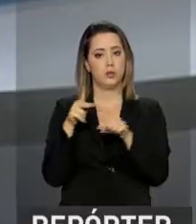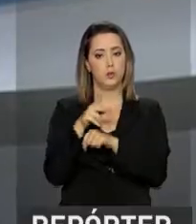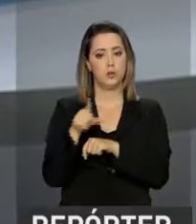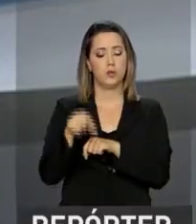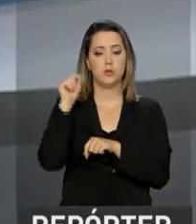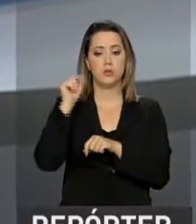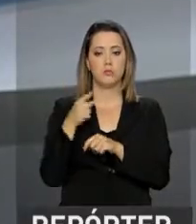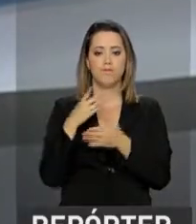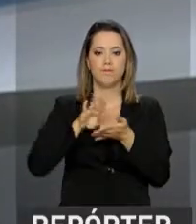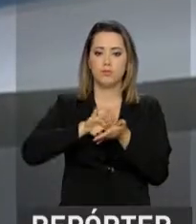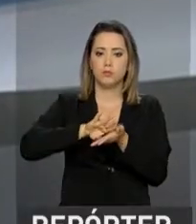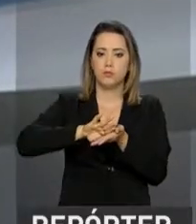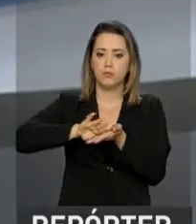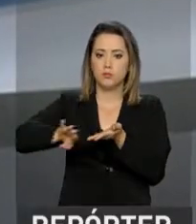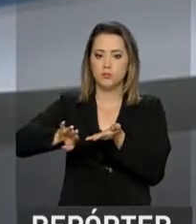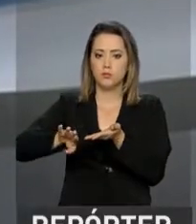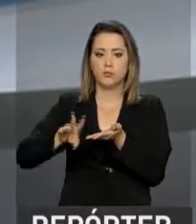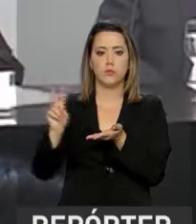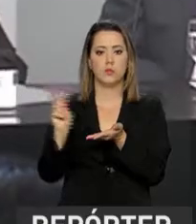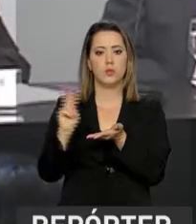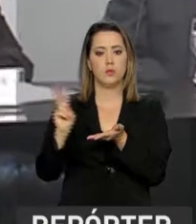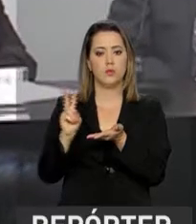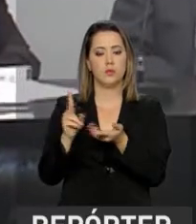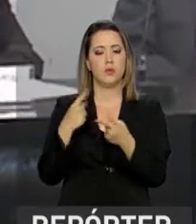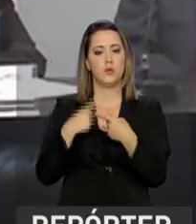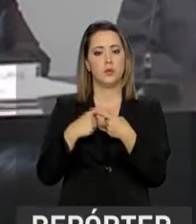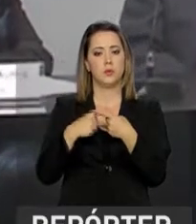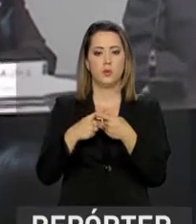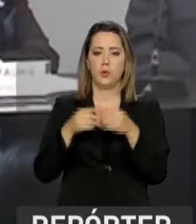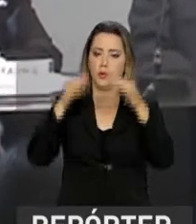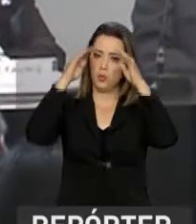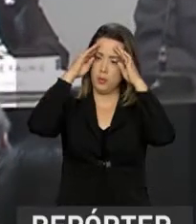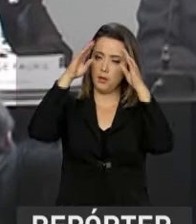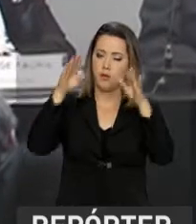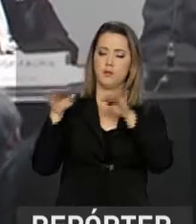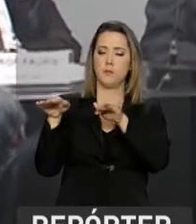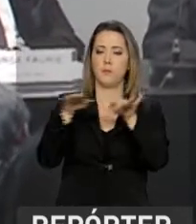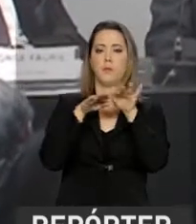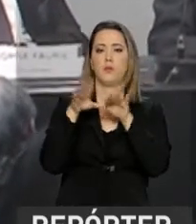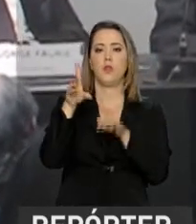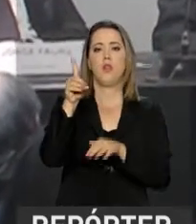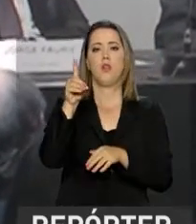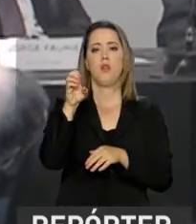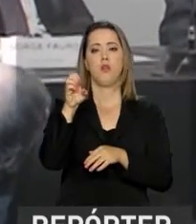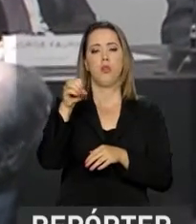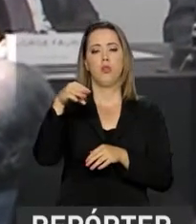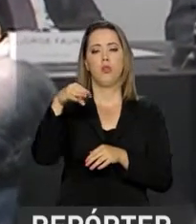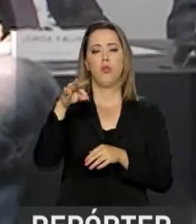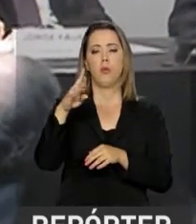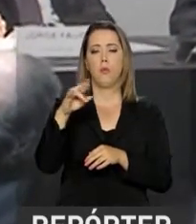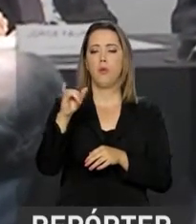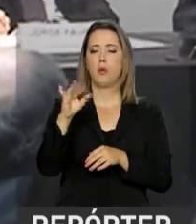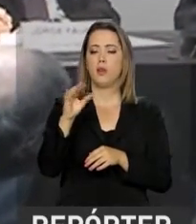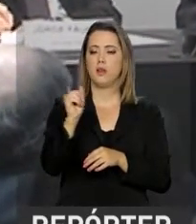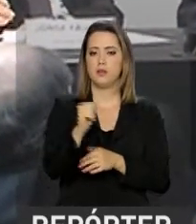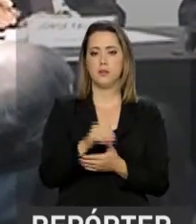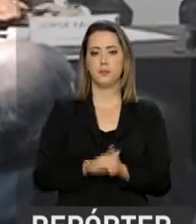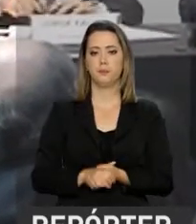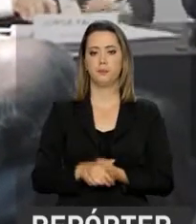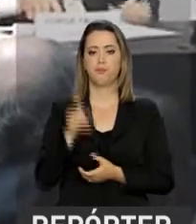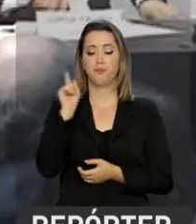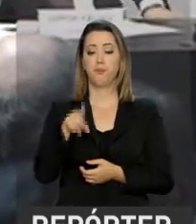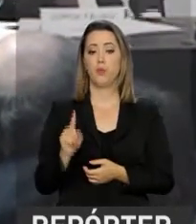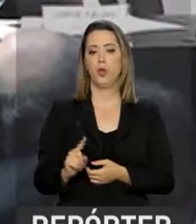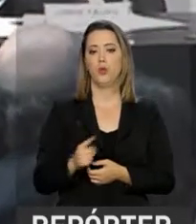unanimidade suspender a Venezuela do bloco por ruptura da ordem democrática. É um elemento a